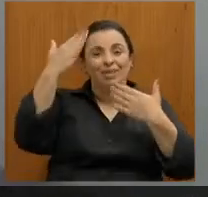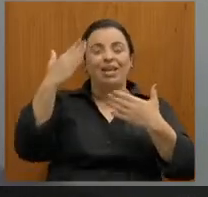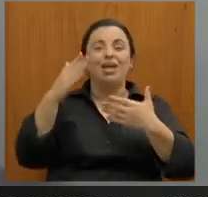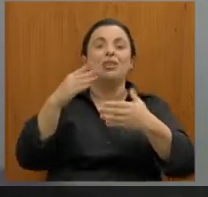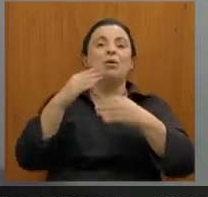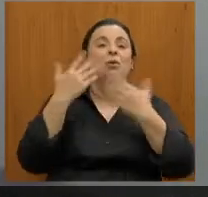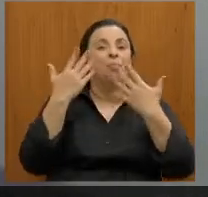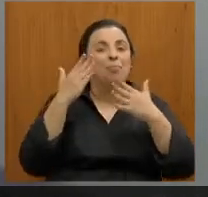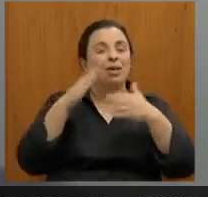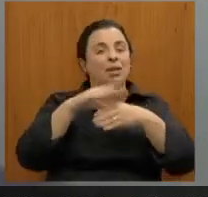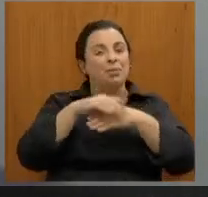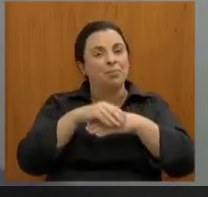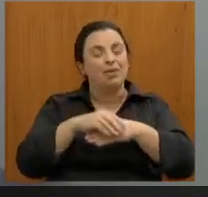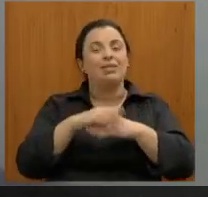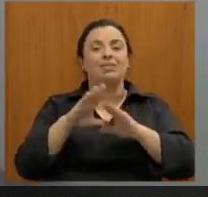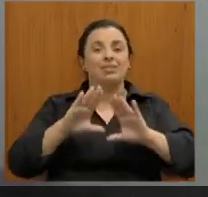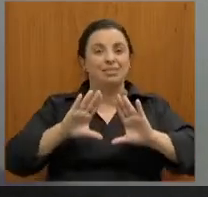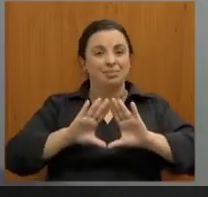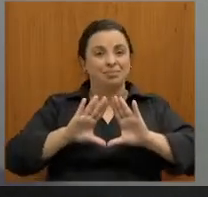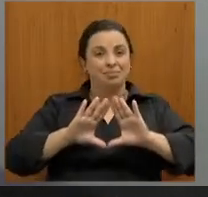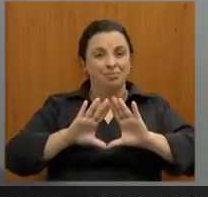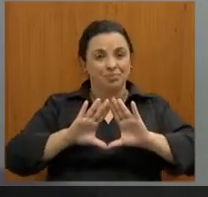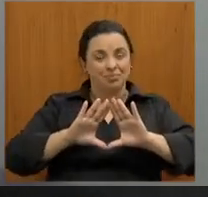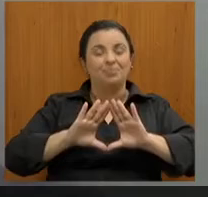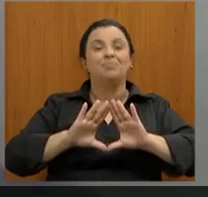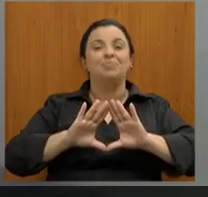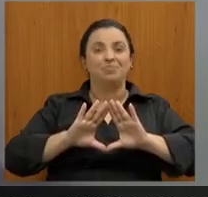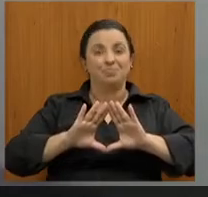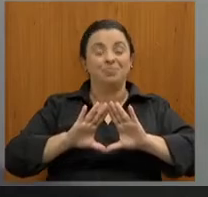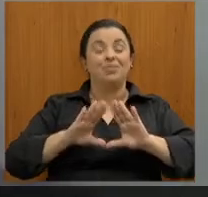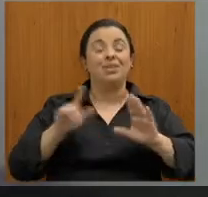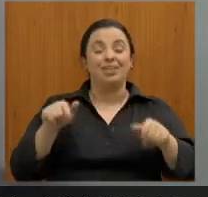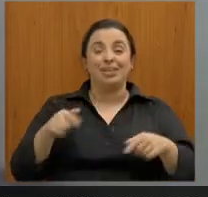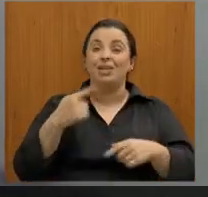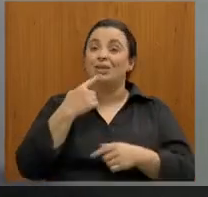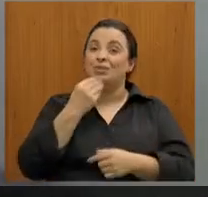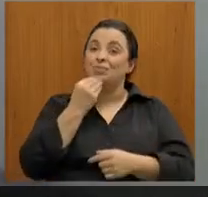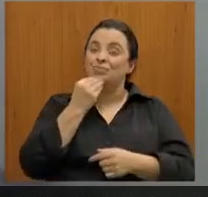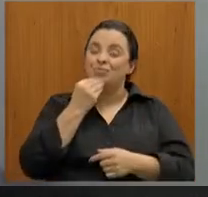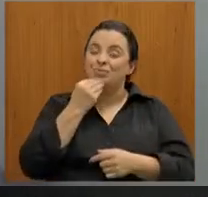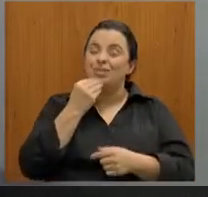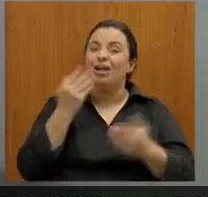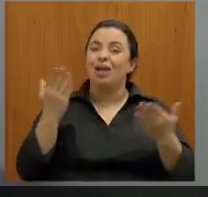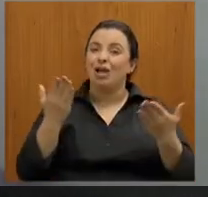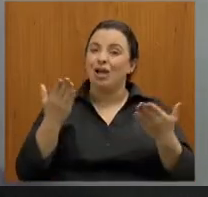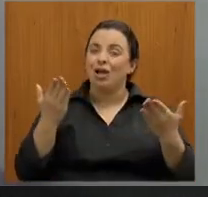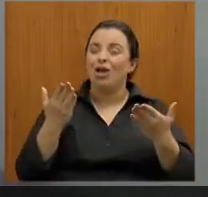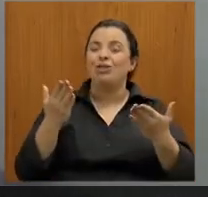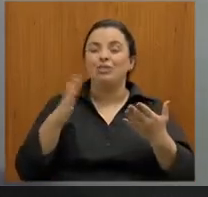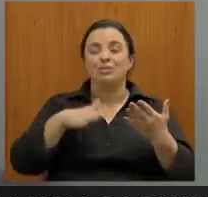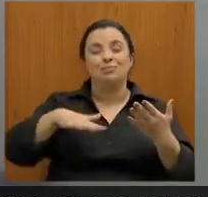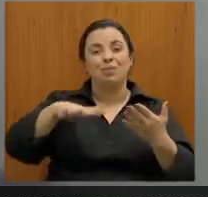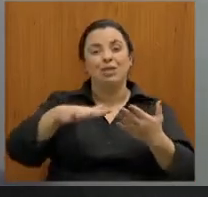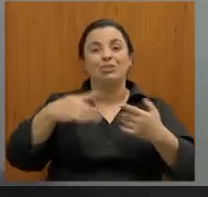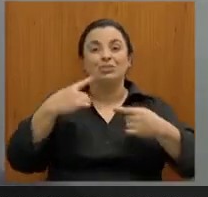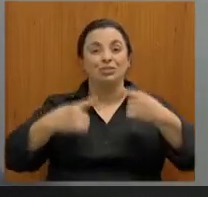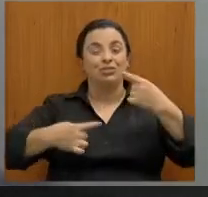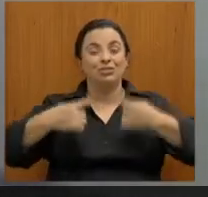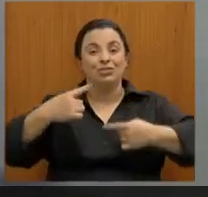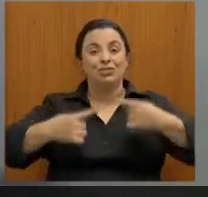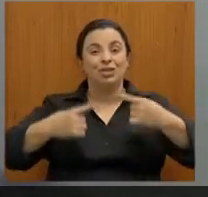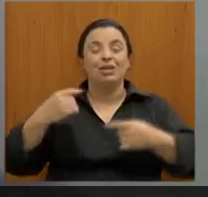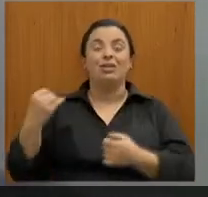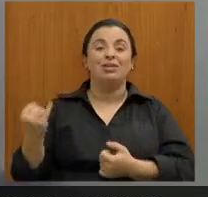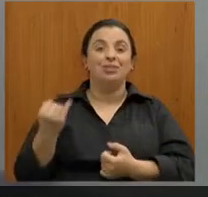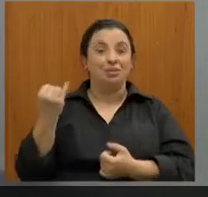a casa Legislativa do Estado de Minas Gerais por esta oportunidade por promover esse espaço de diálogo tão